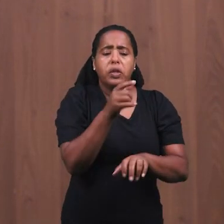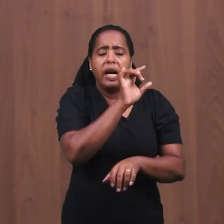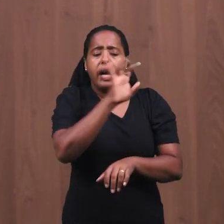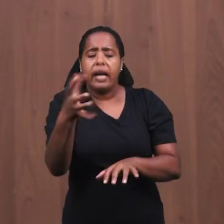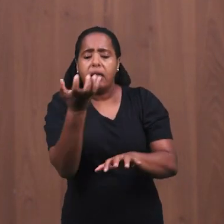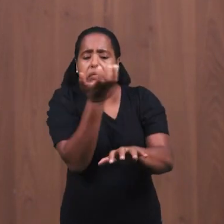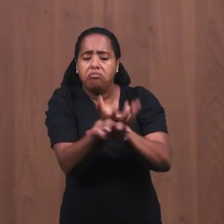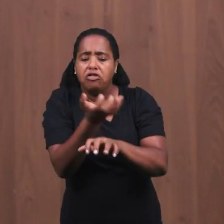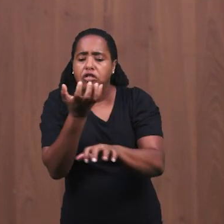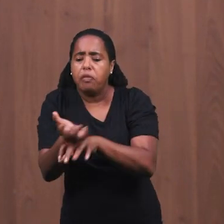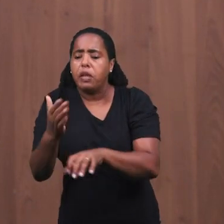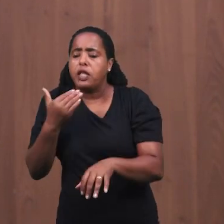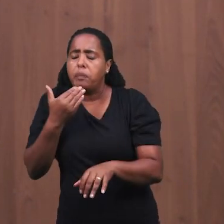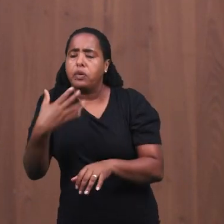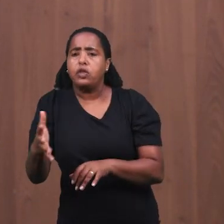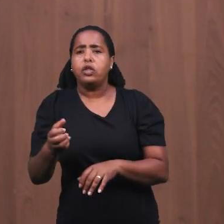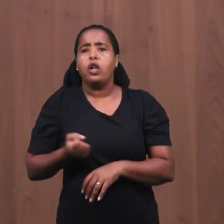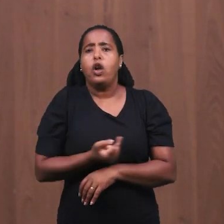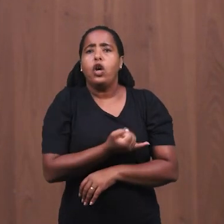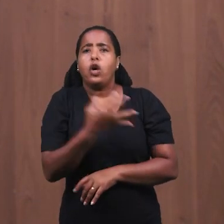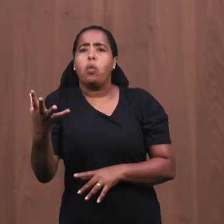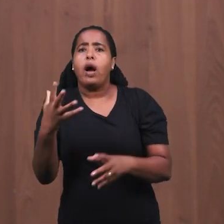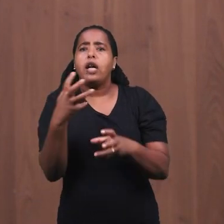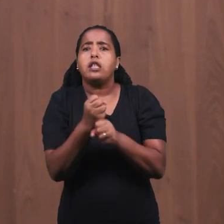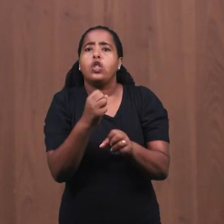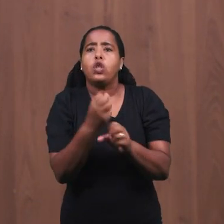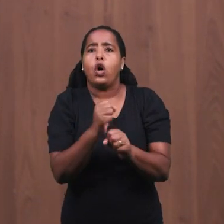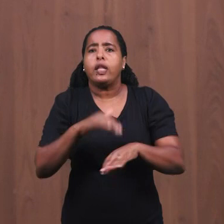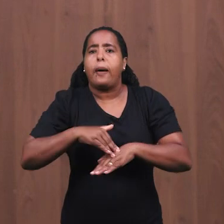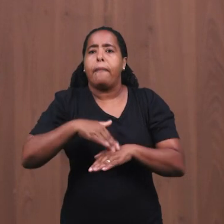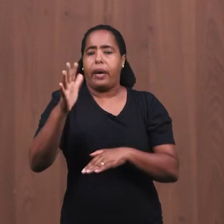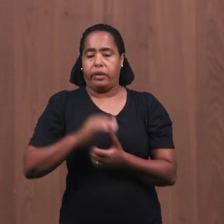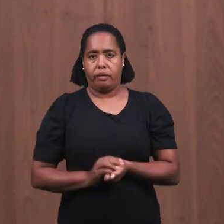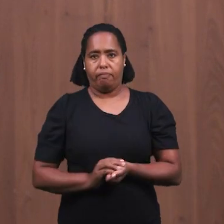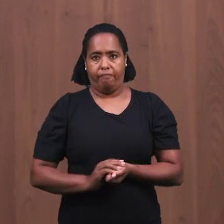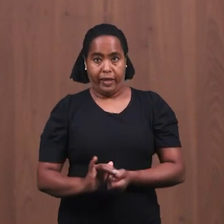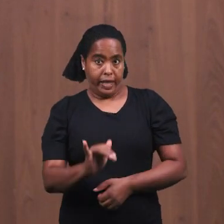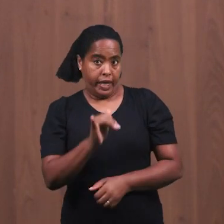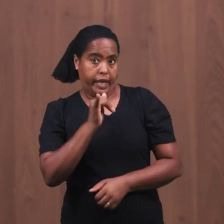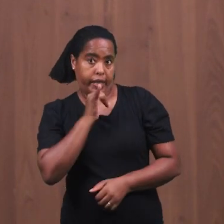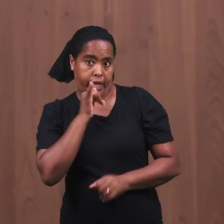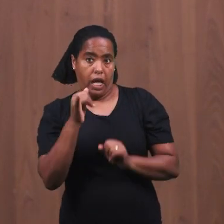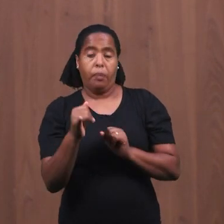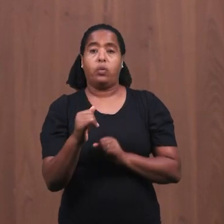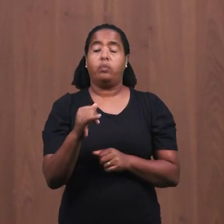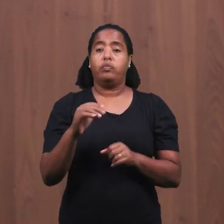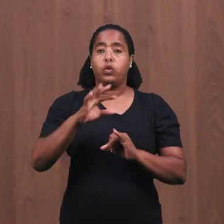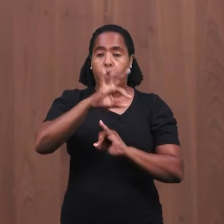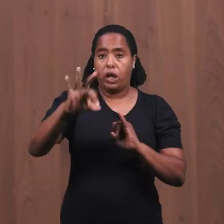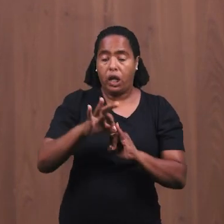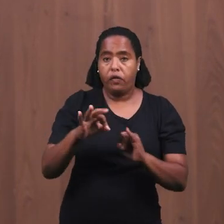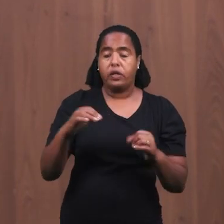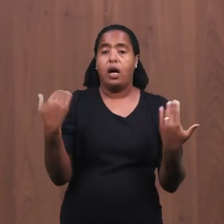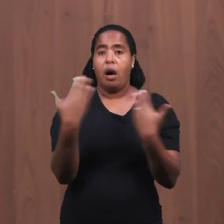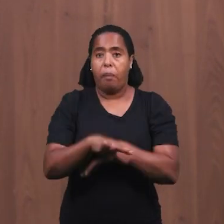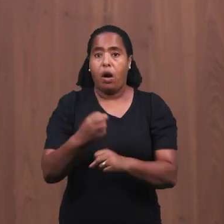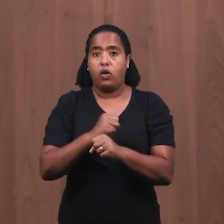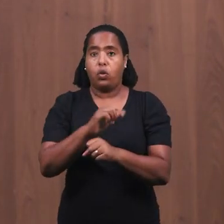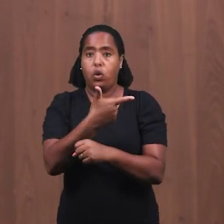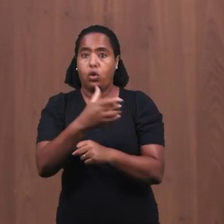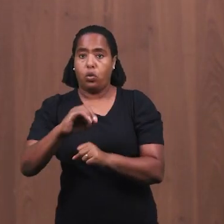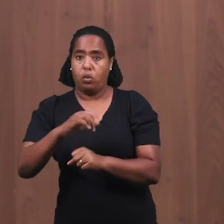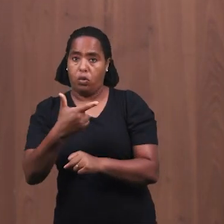serão cobradas e quais terão maior peso. Neste exemplo do IFES, a prova de 2020 foi